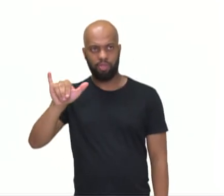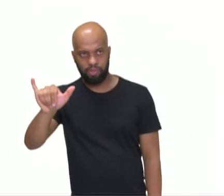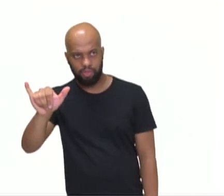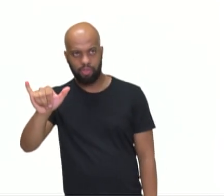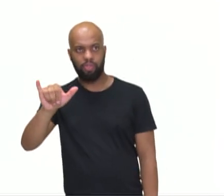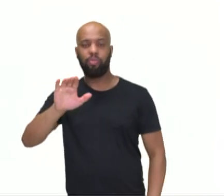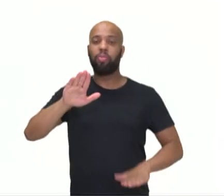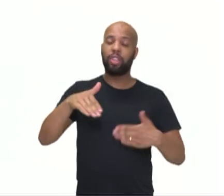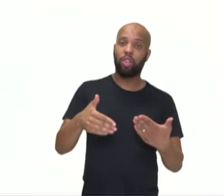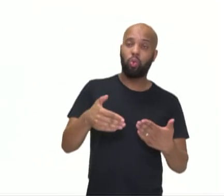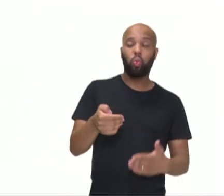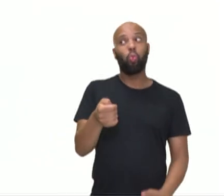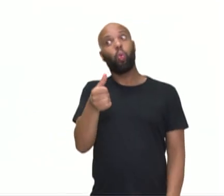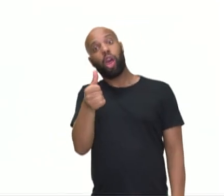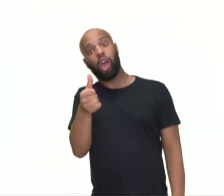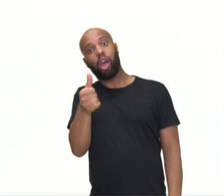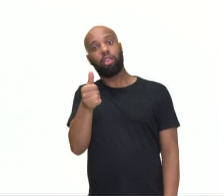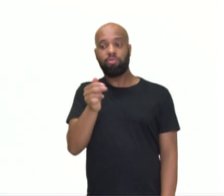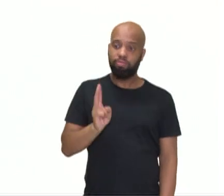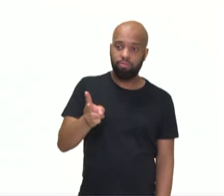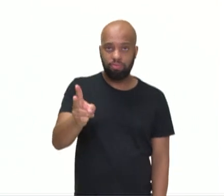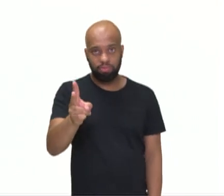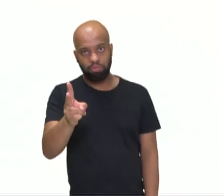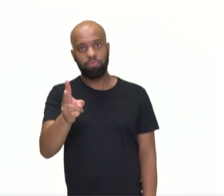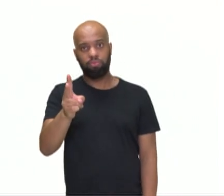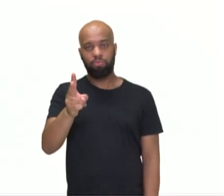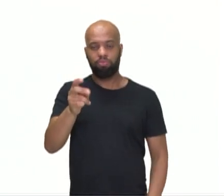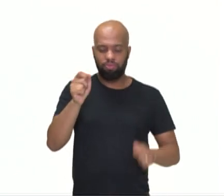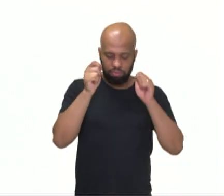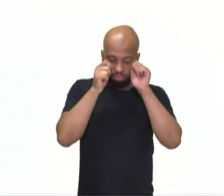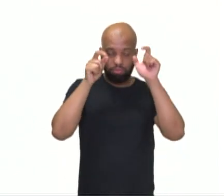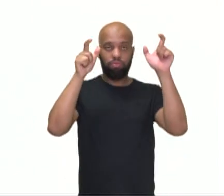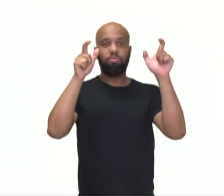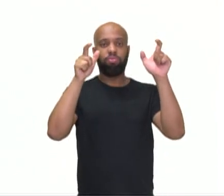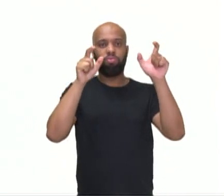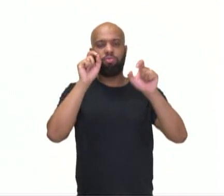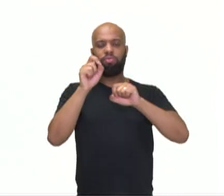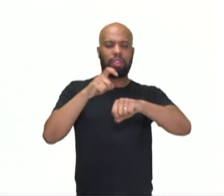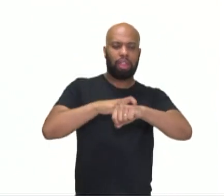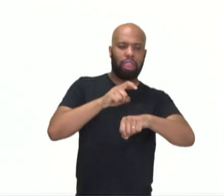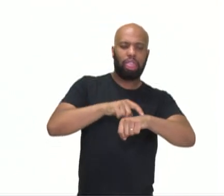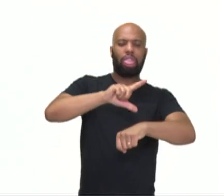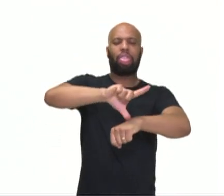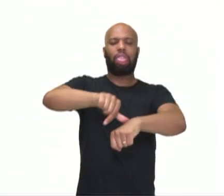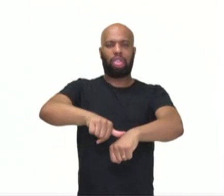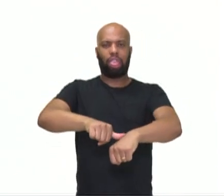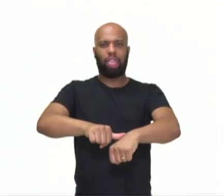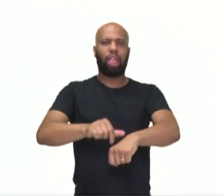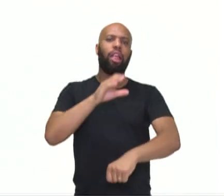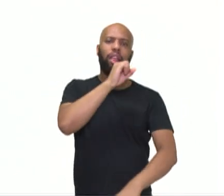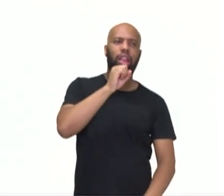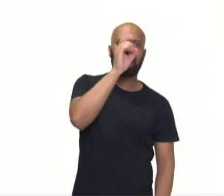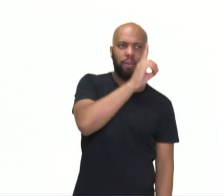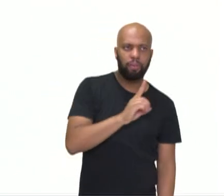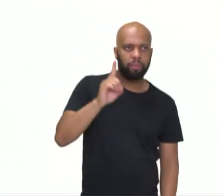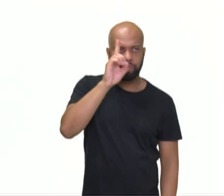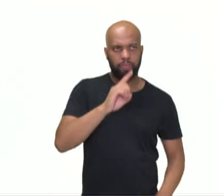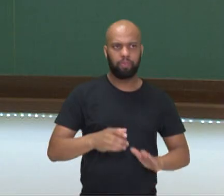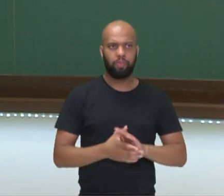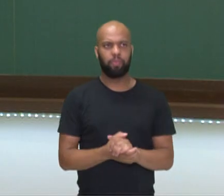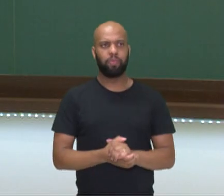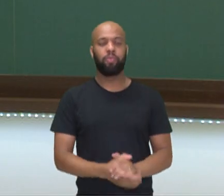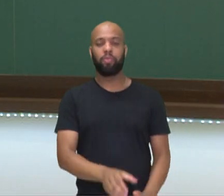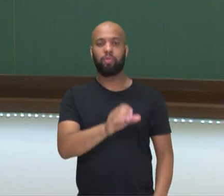Michael geralmente acorda tarde nos finais de semana. Often. I often do exercise